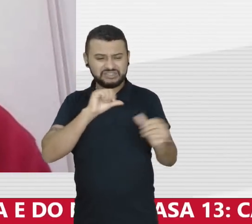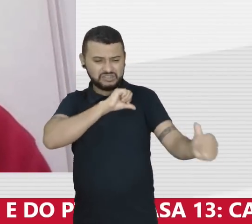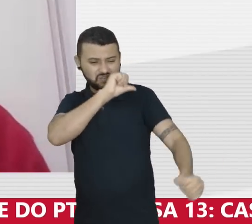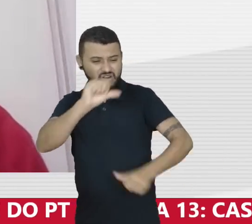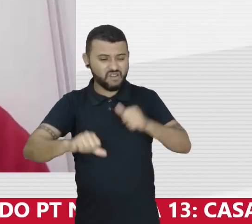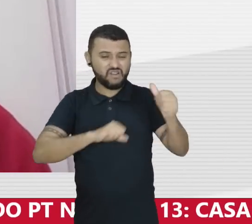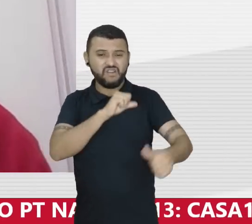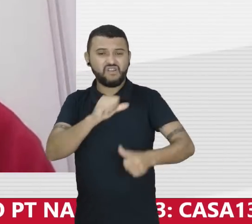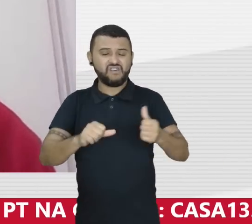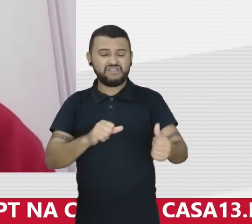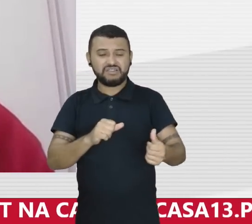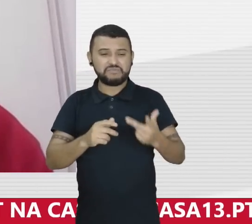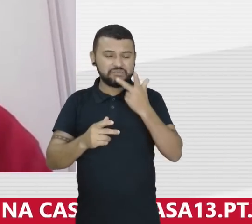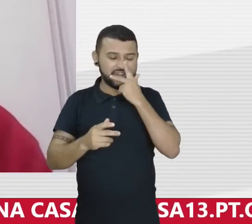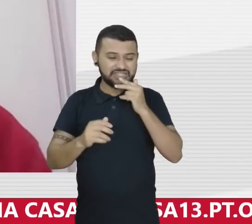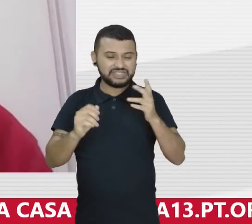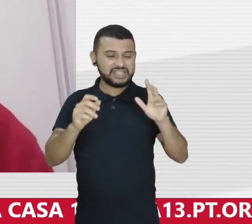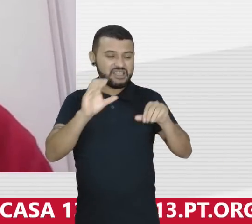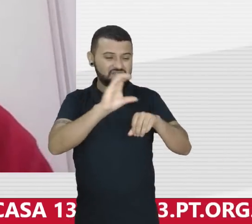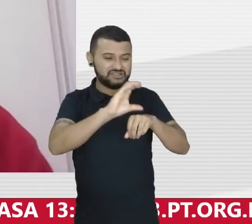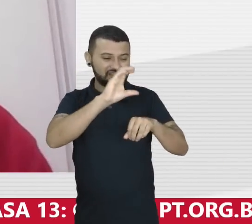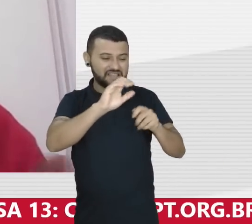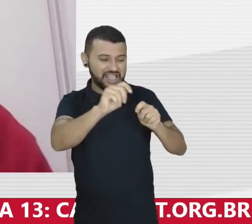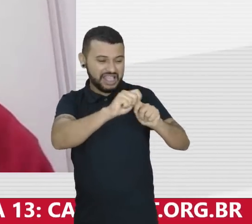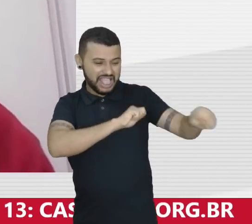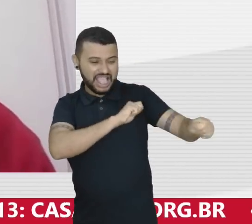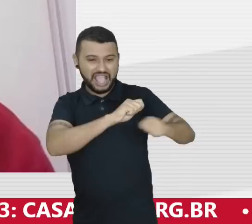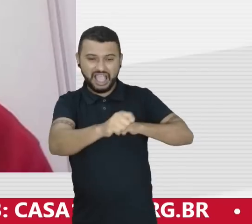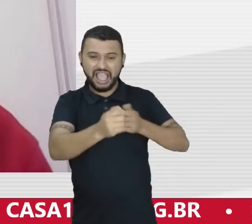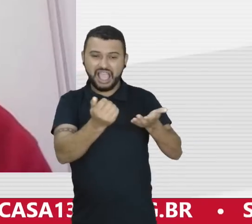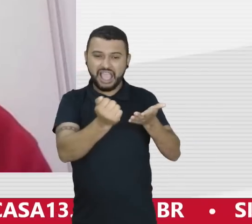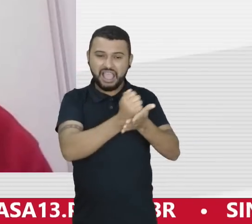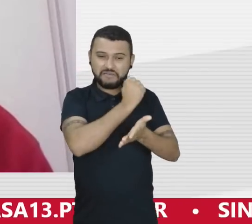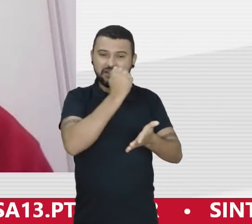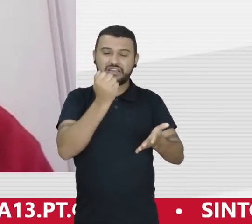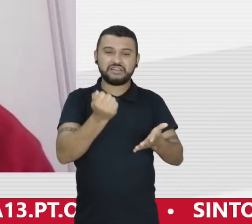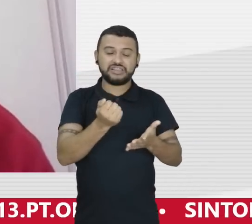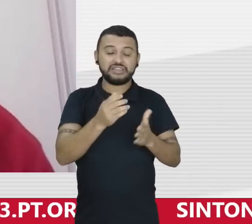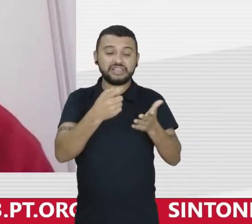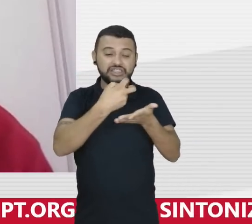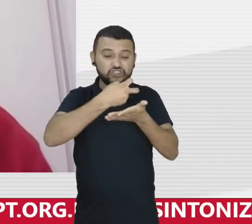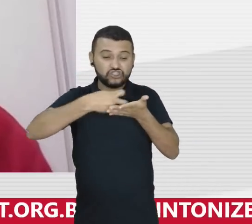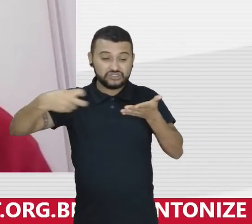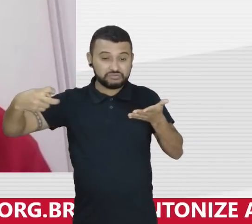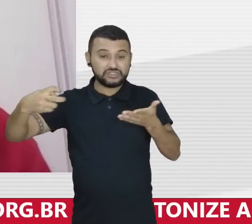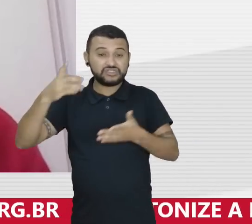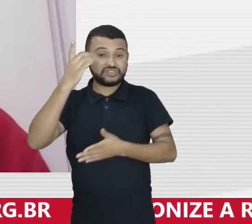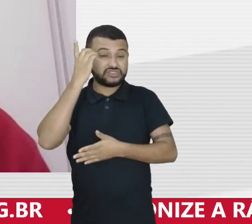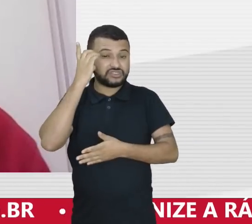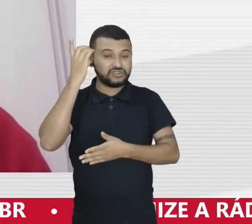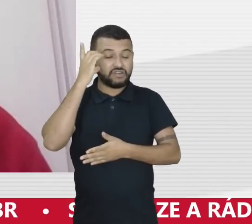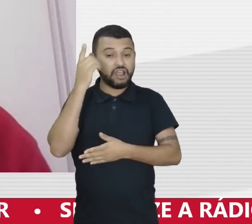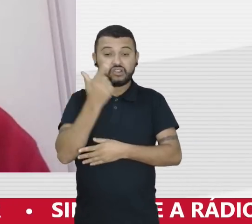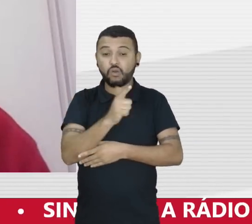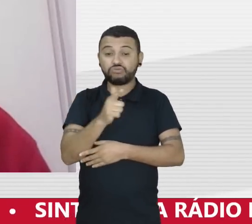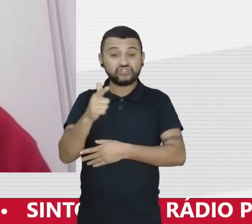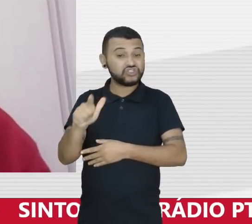16. Rasgou-se a Constituição, cassaram a presidenta Dilma sem nenhuma